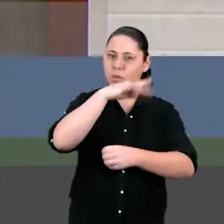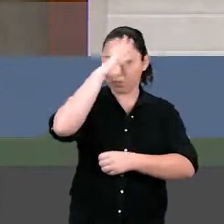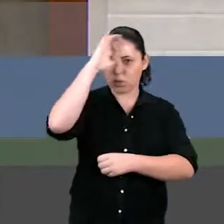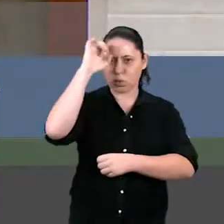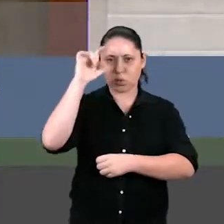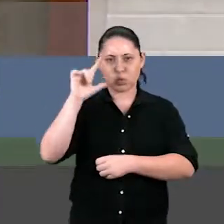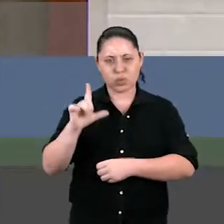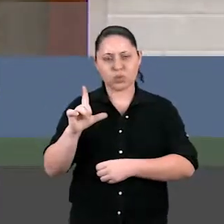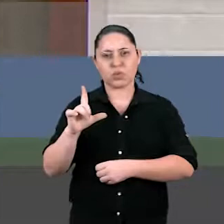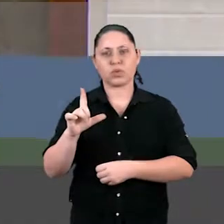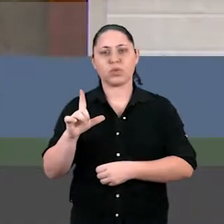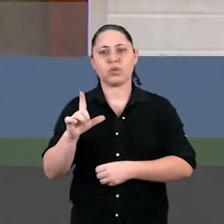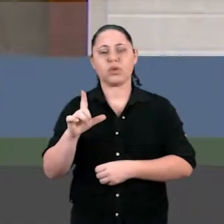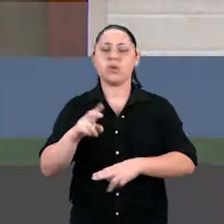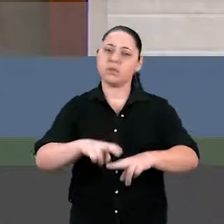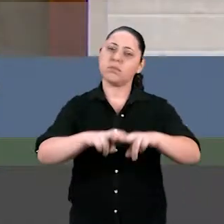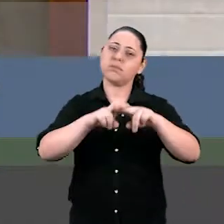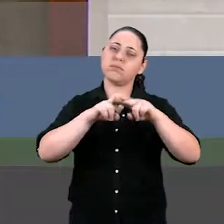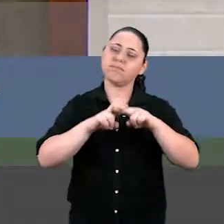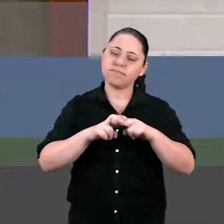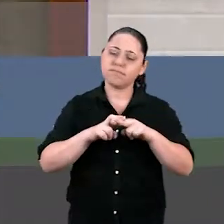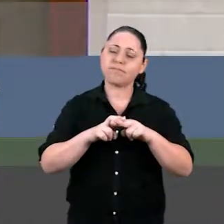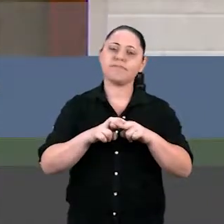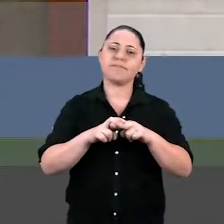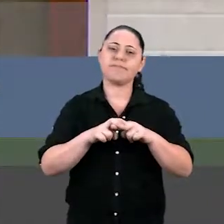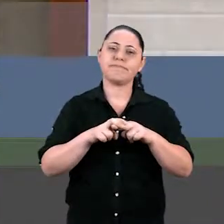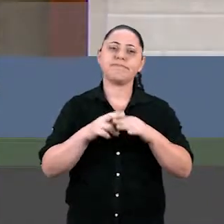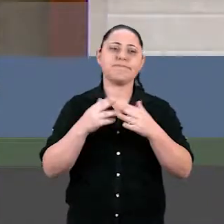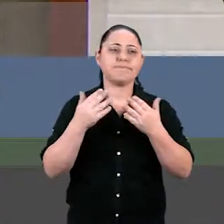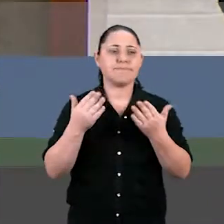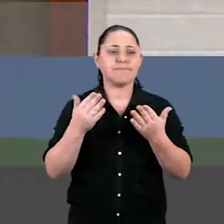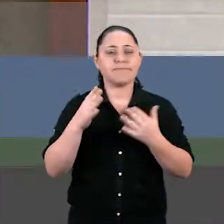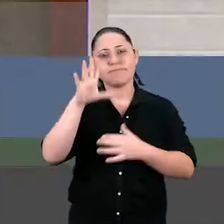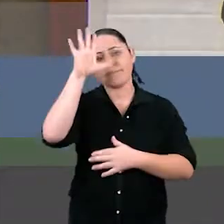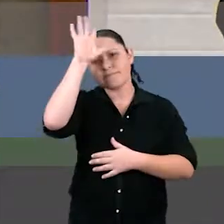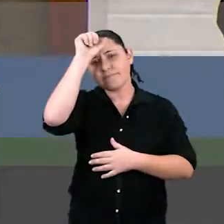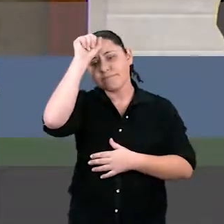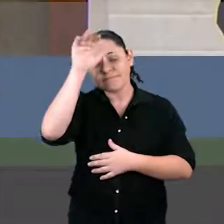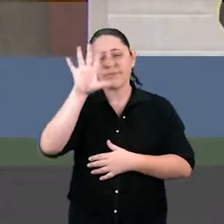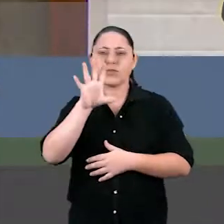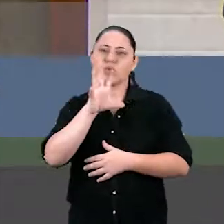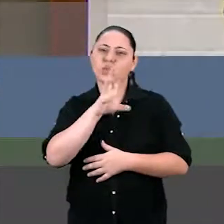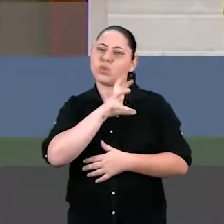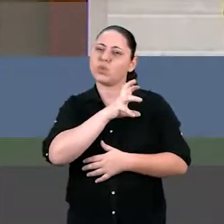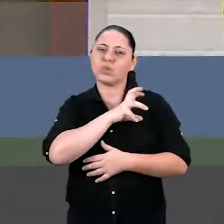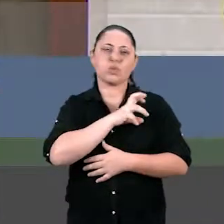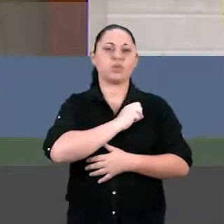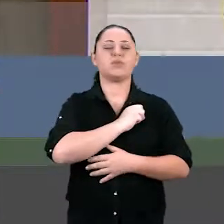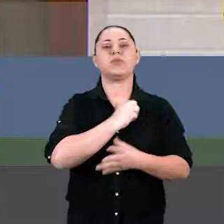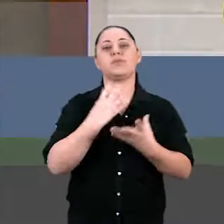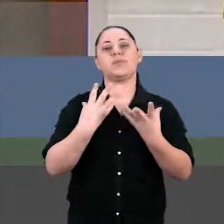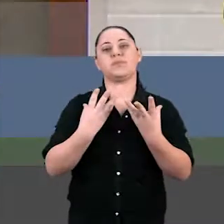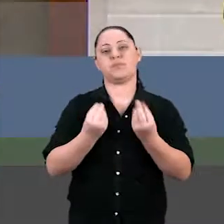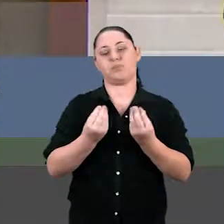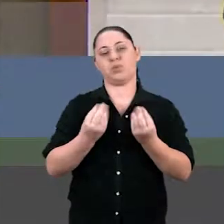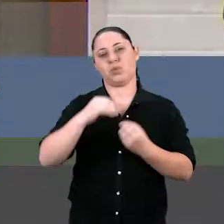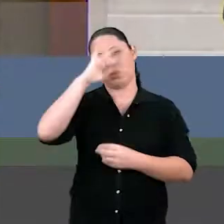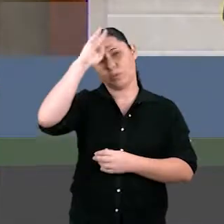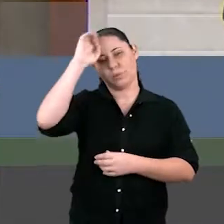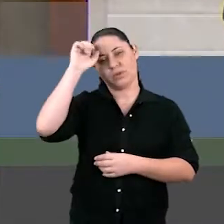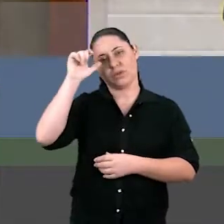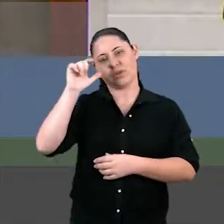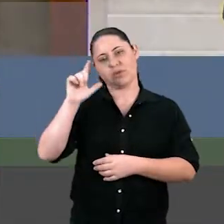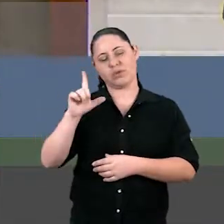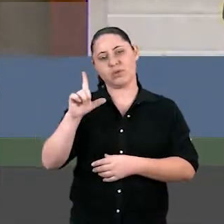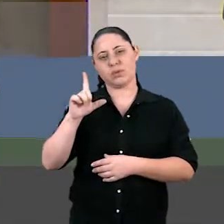Procuradoria-Geral do Mato Grosso do Sul, e por isso também aprendi a gostar tanto desta terra, esta